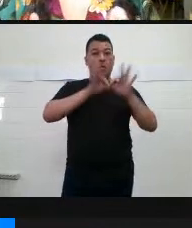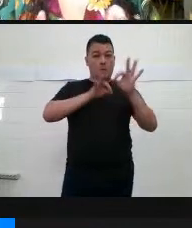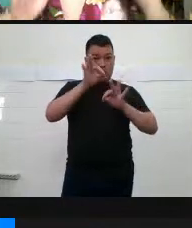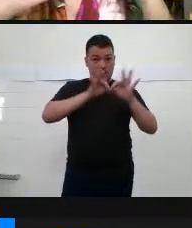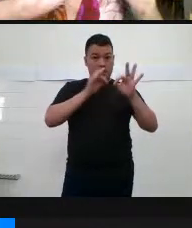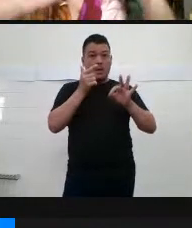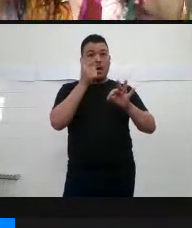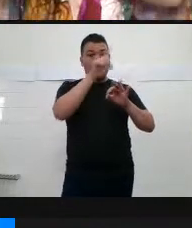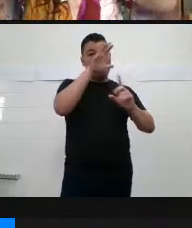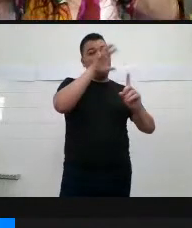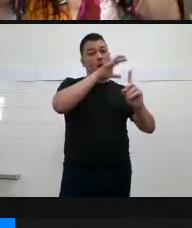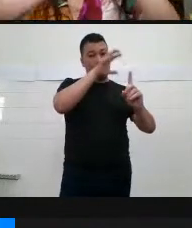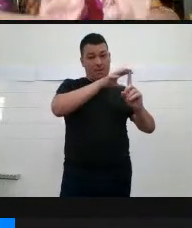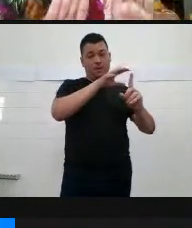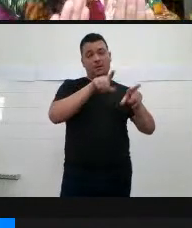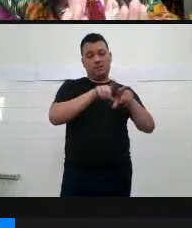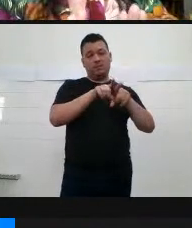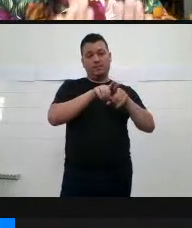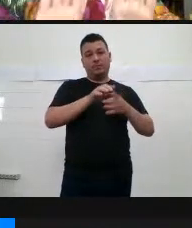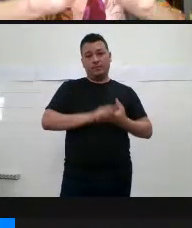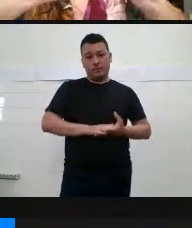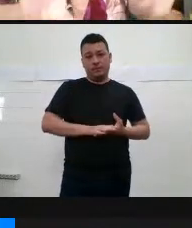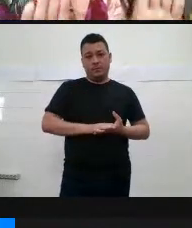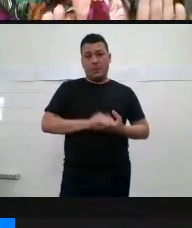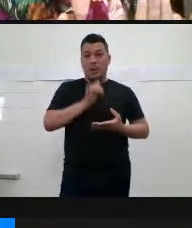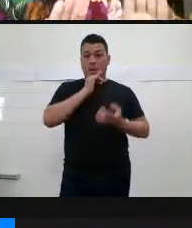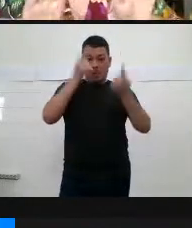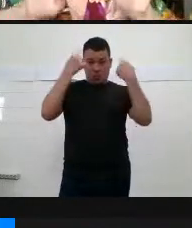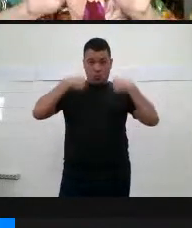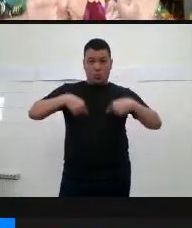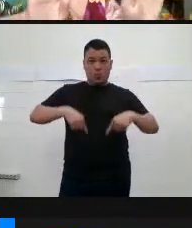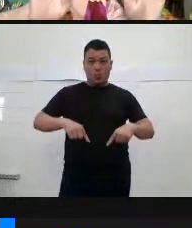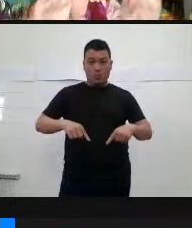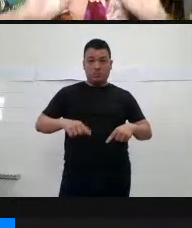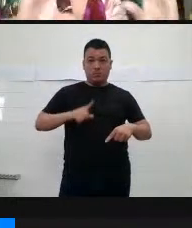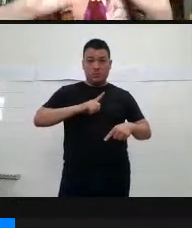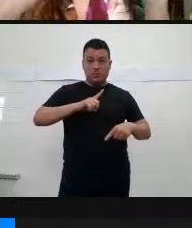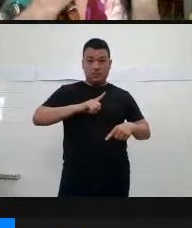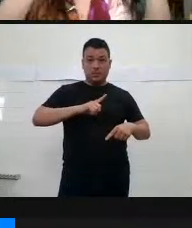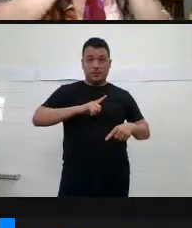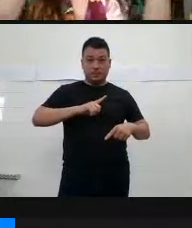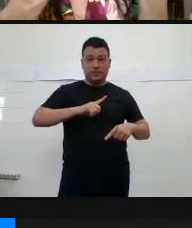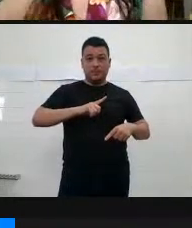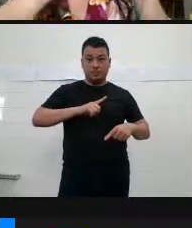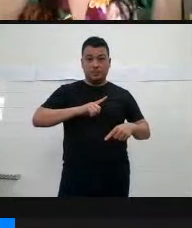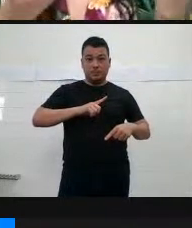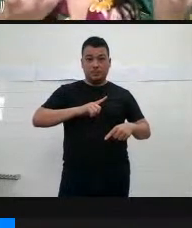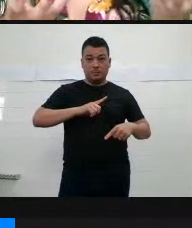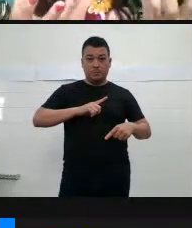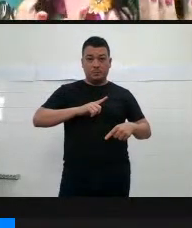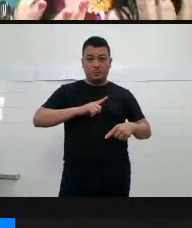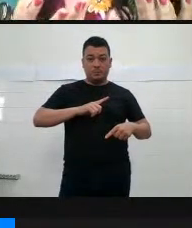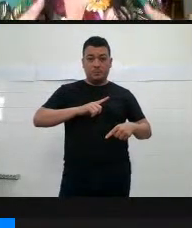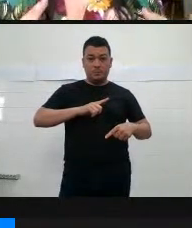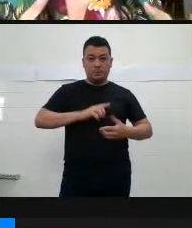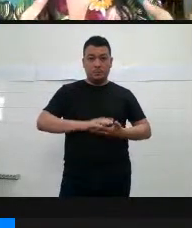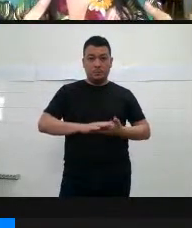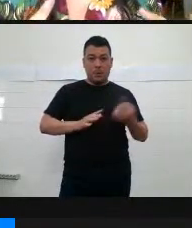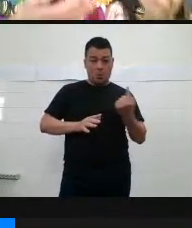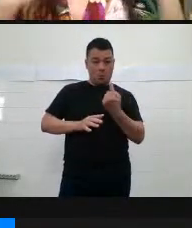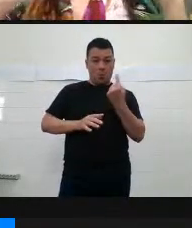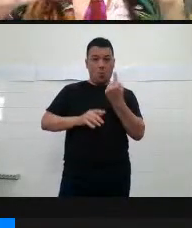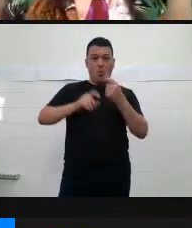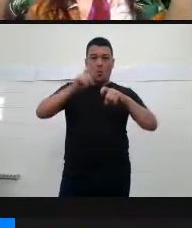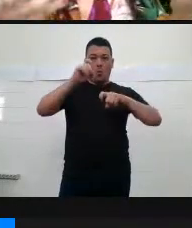dimensões. Então, construir um corpo que é formado, né, por um único